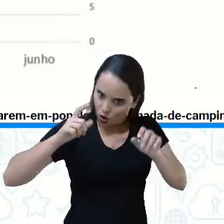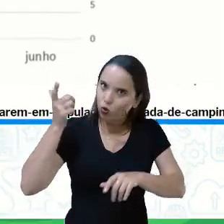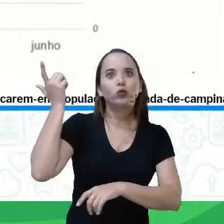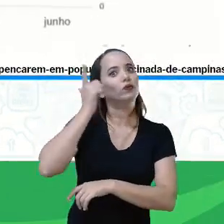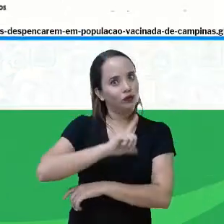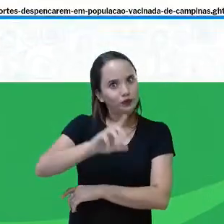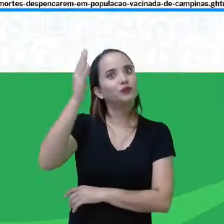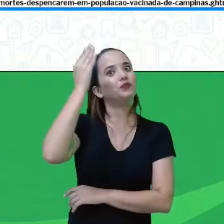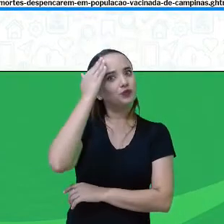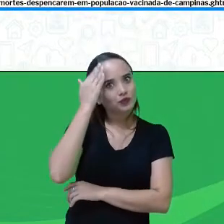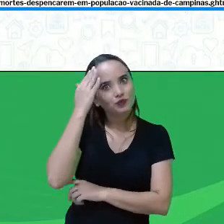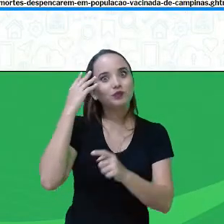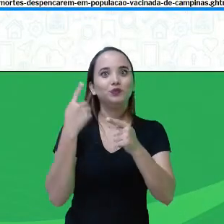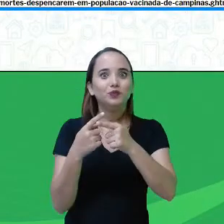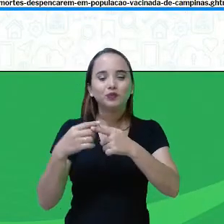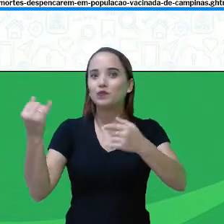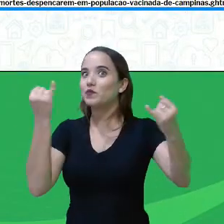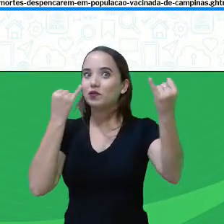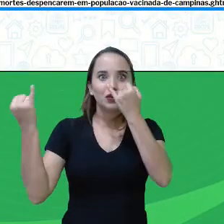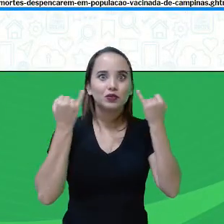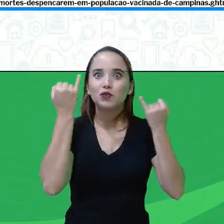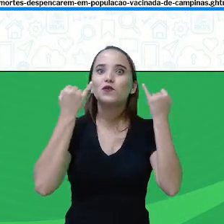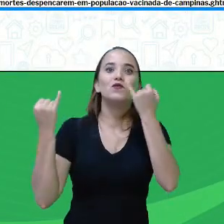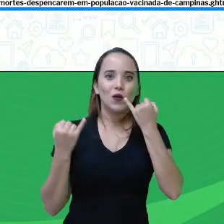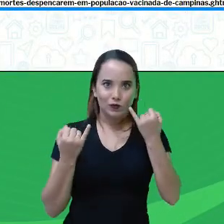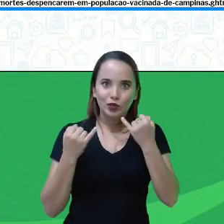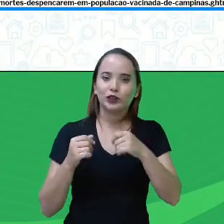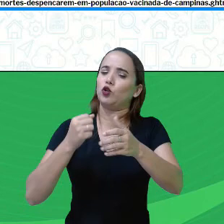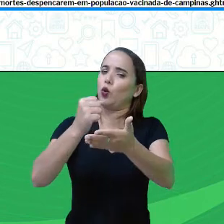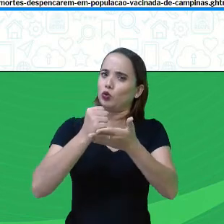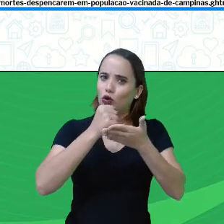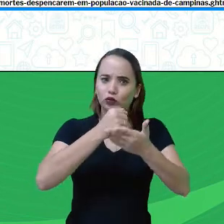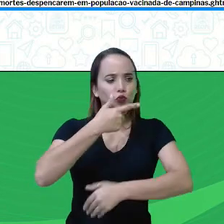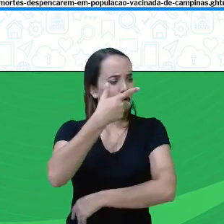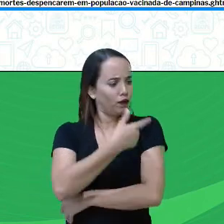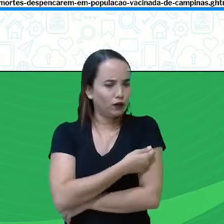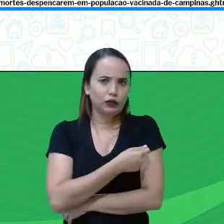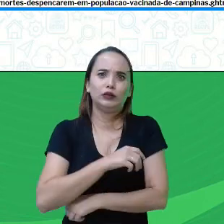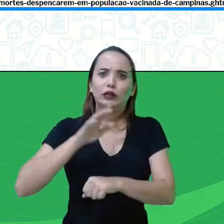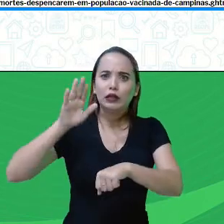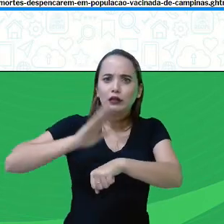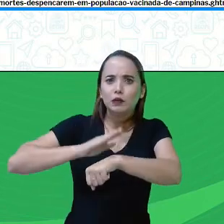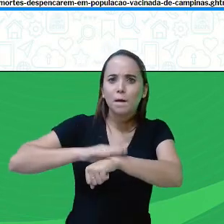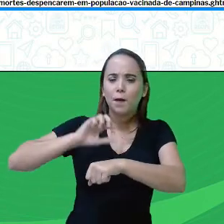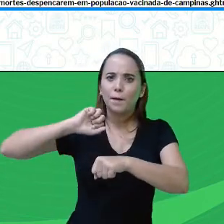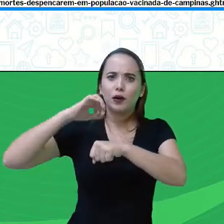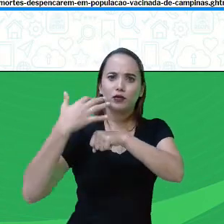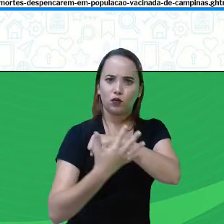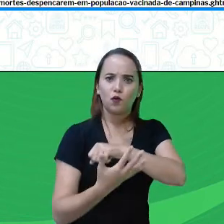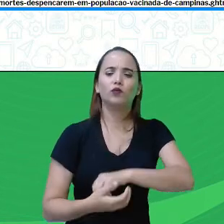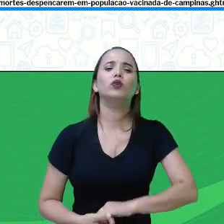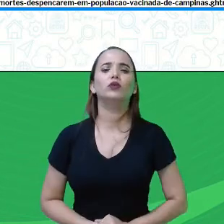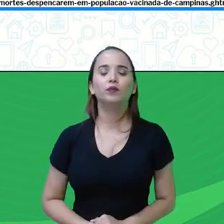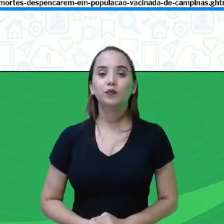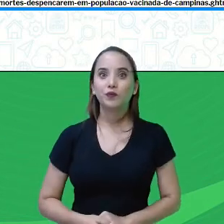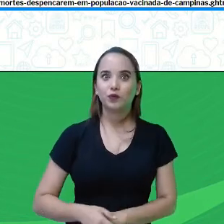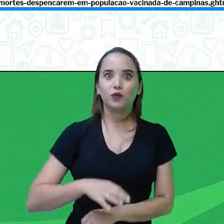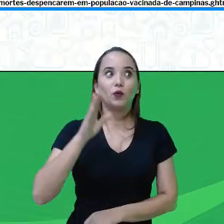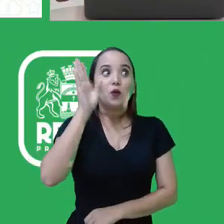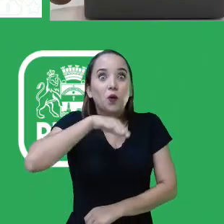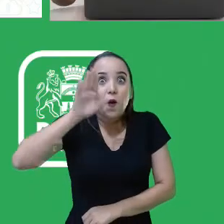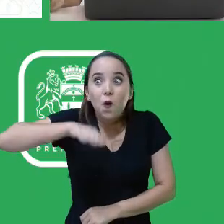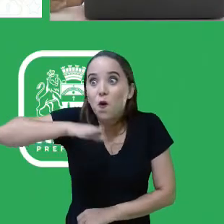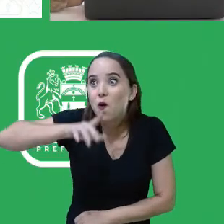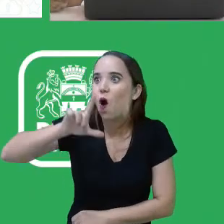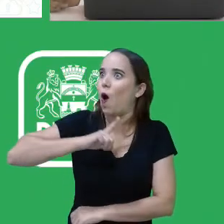muito presentes nesse momento que a gente está vivendo da Covid-19, para a gente entender. Diga lá, professora. temos gente participando no